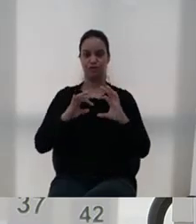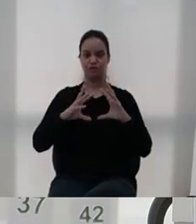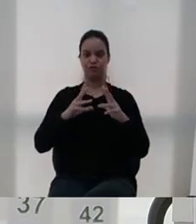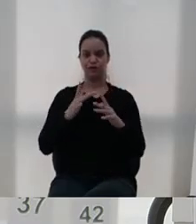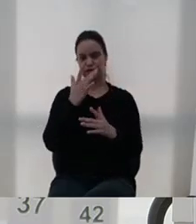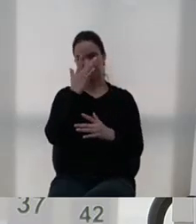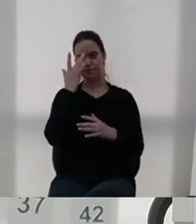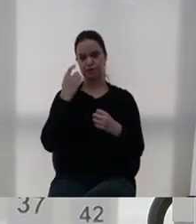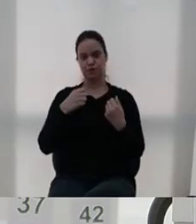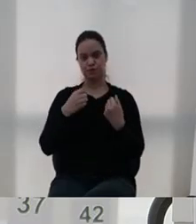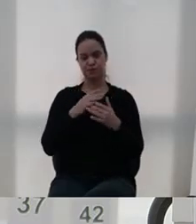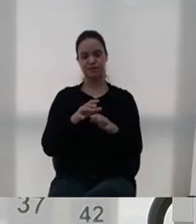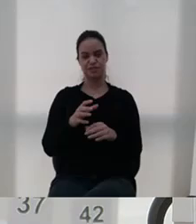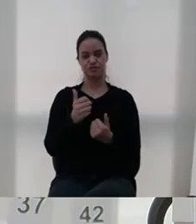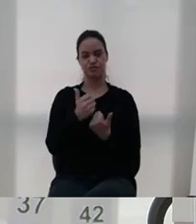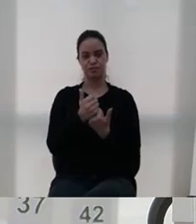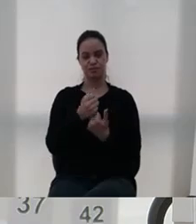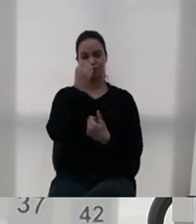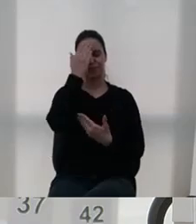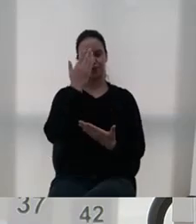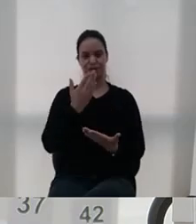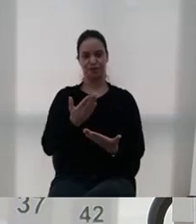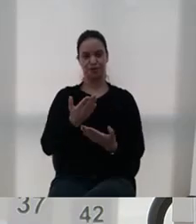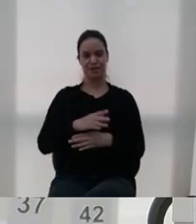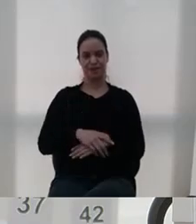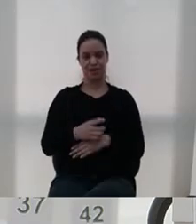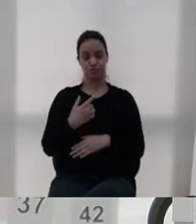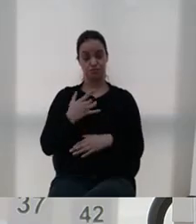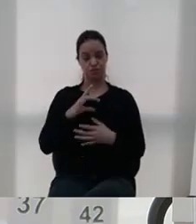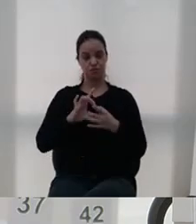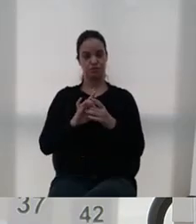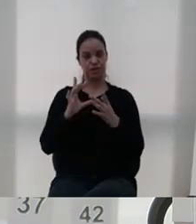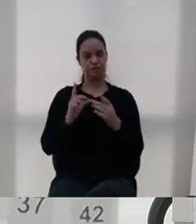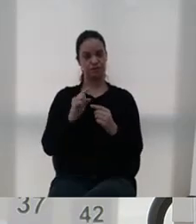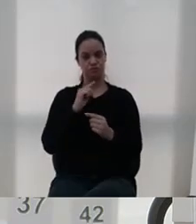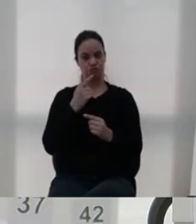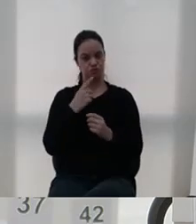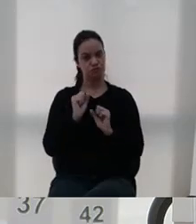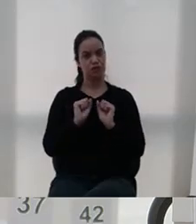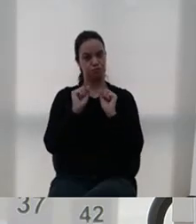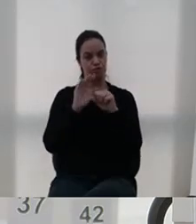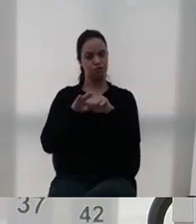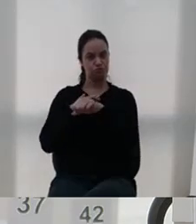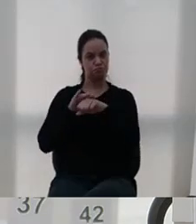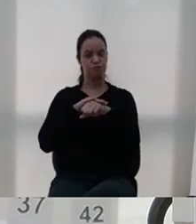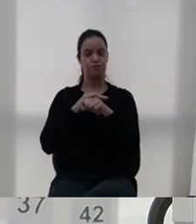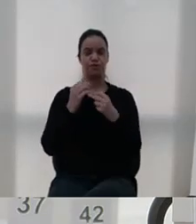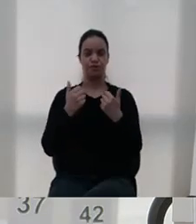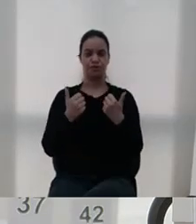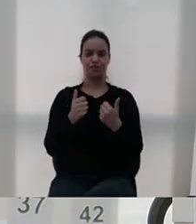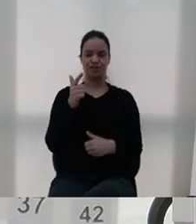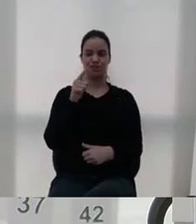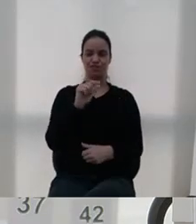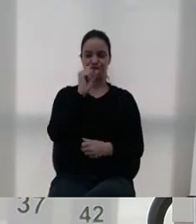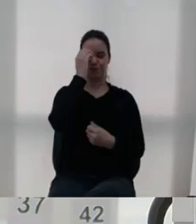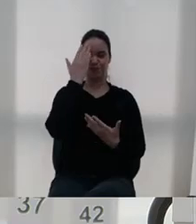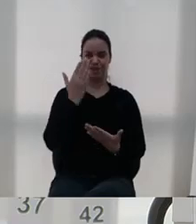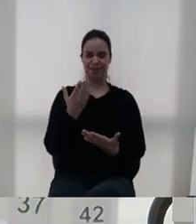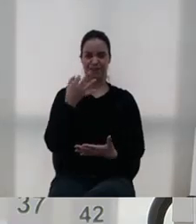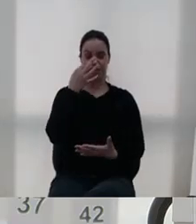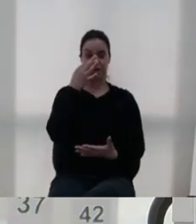que procuram a unidade Santo Amaro. Muito obrigado a todos, me coloco à disposição para eventuais conversas futuras e, mais uma vez, agradecendo